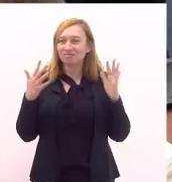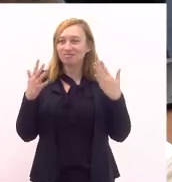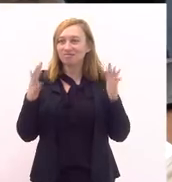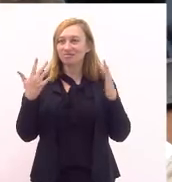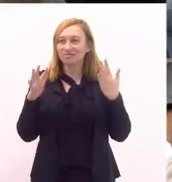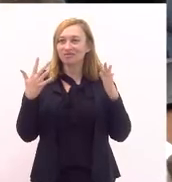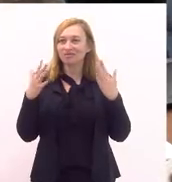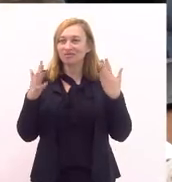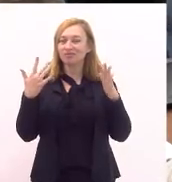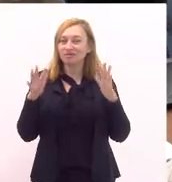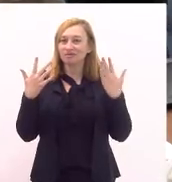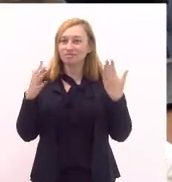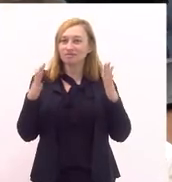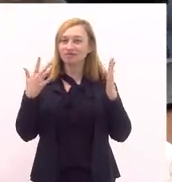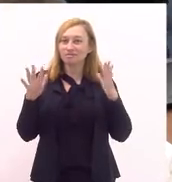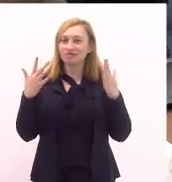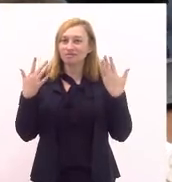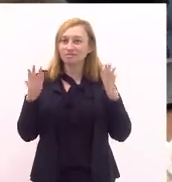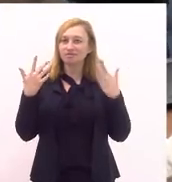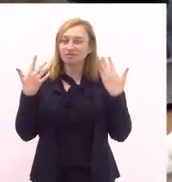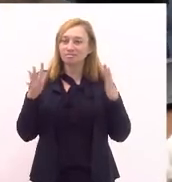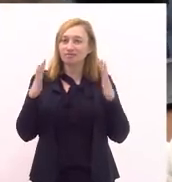E aí